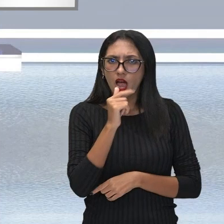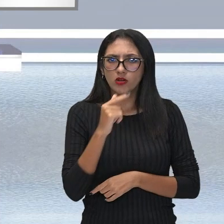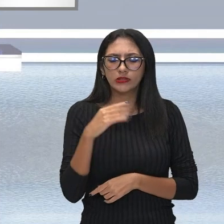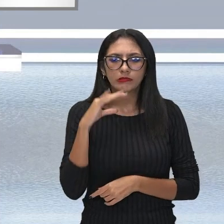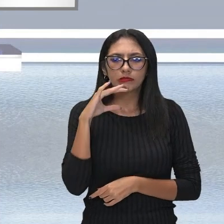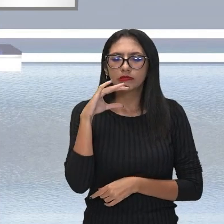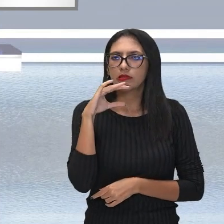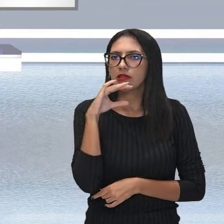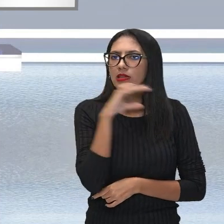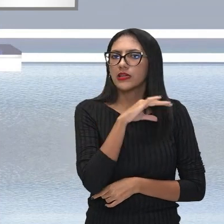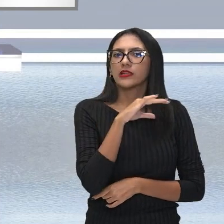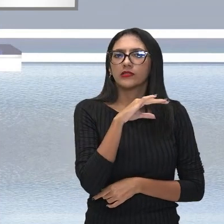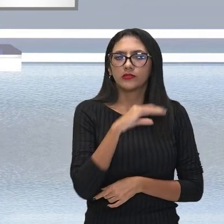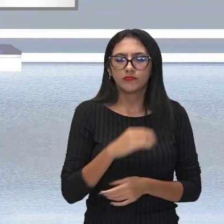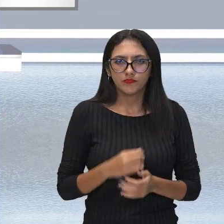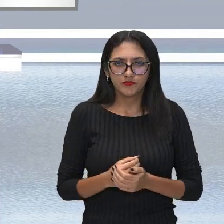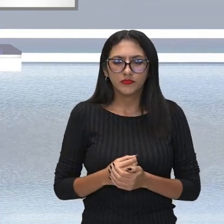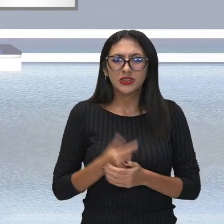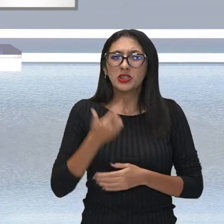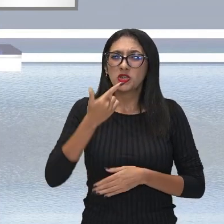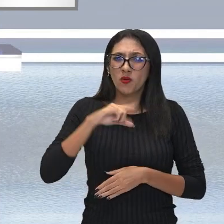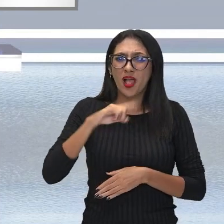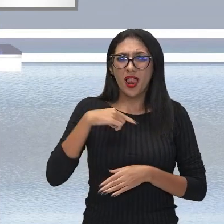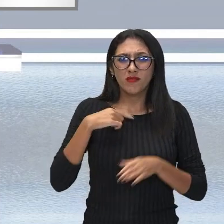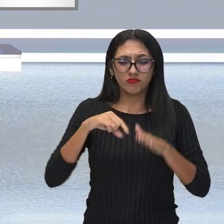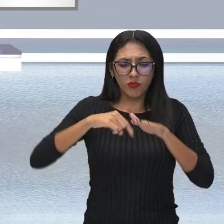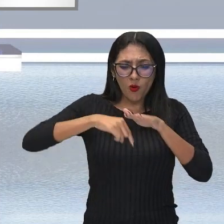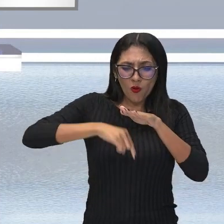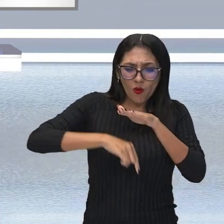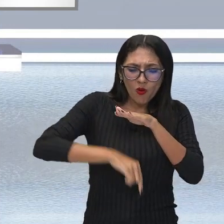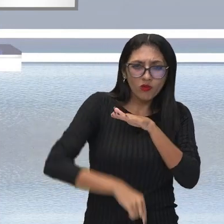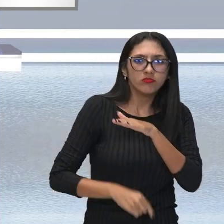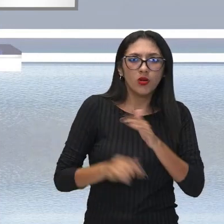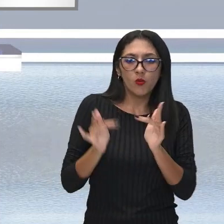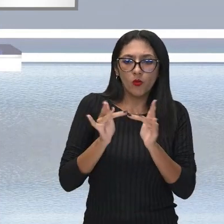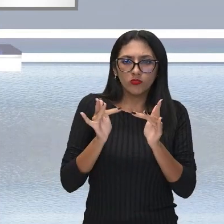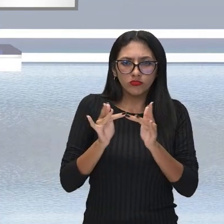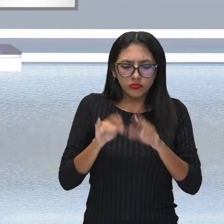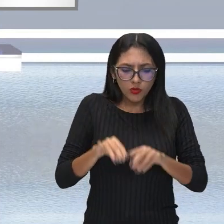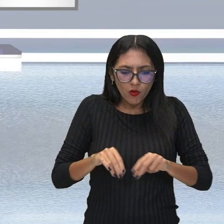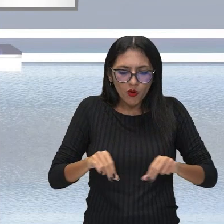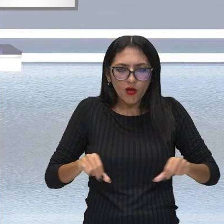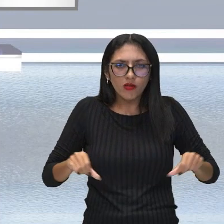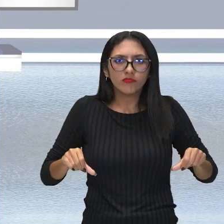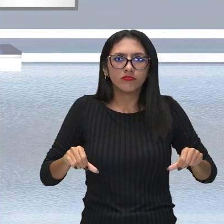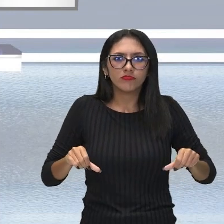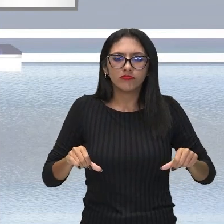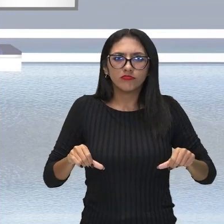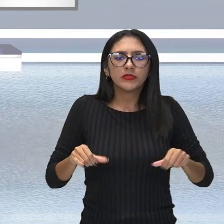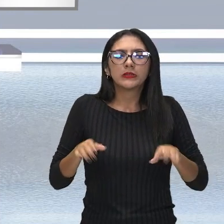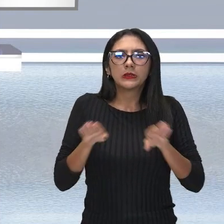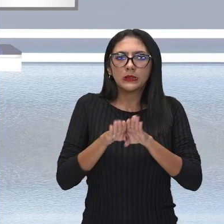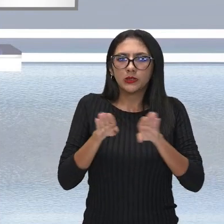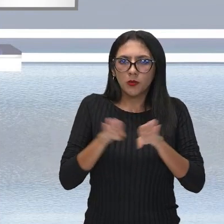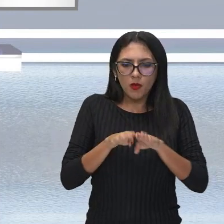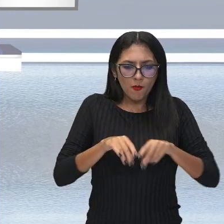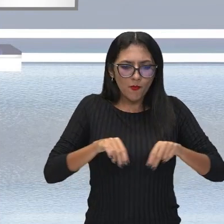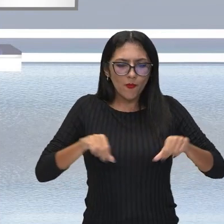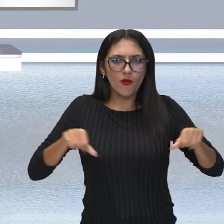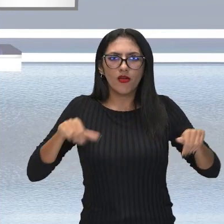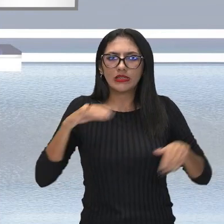Não satisfeita, ela foi lá embaixo e pegou na areia. E adivinham que estava quente também? A